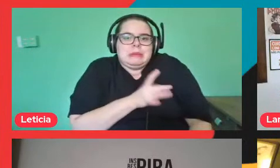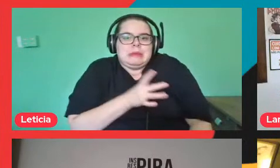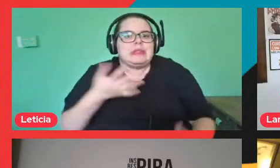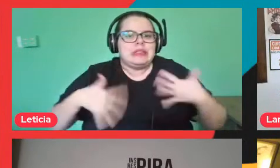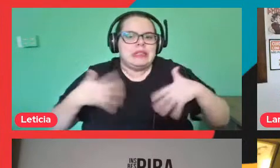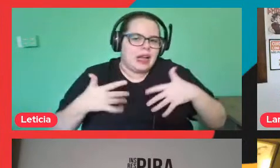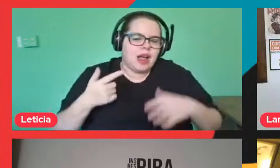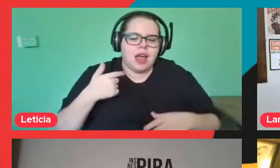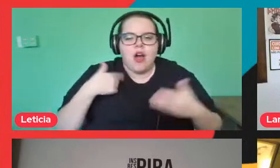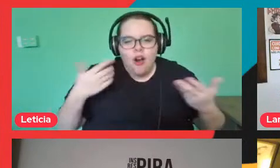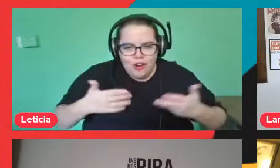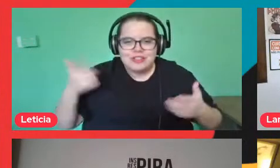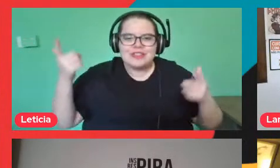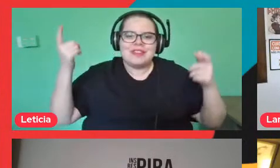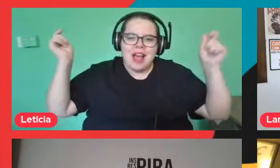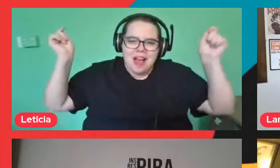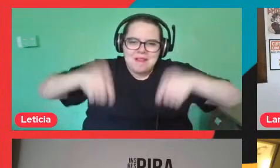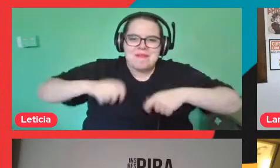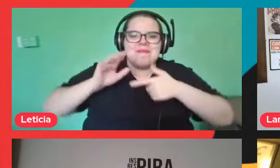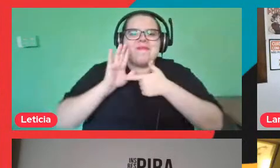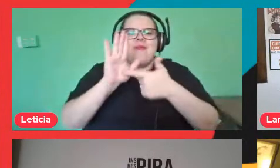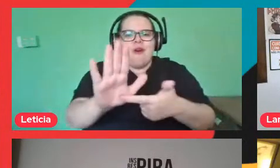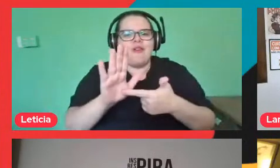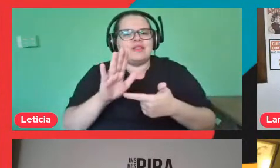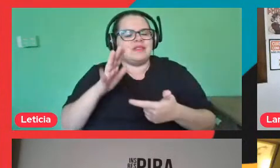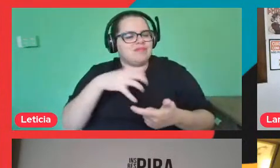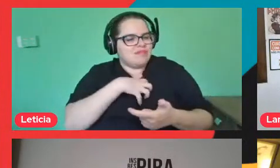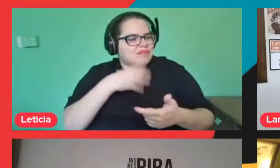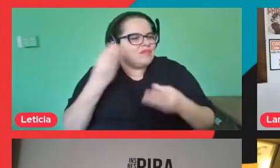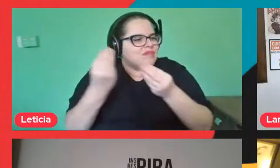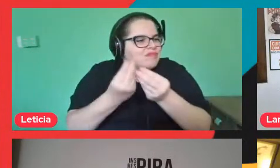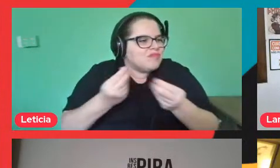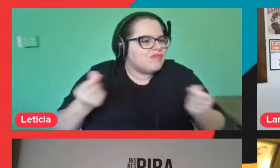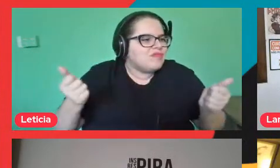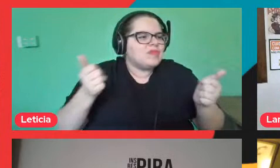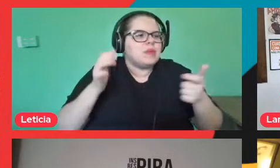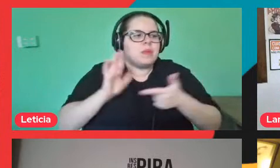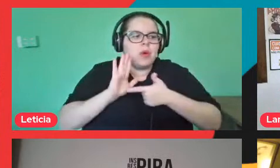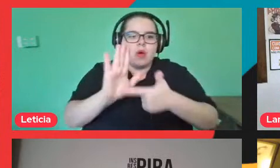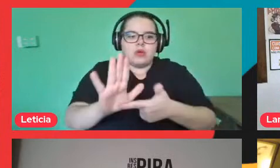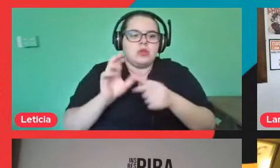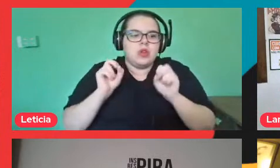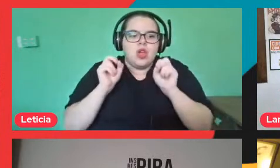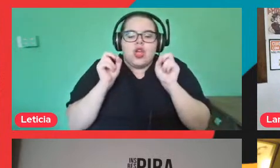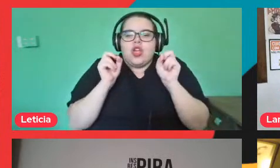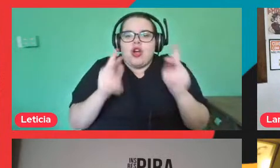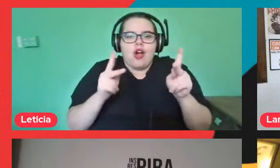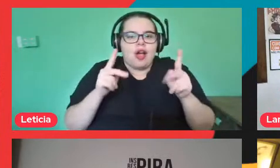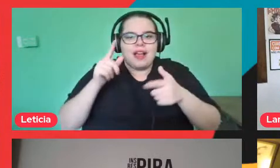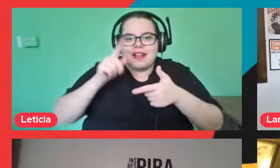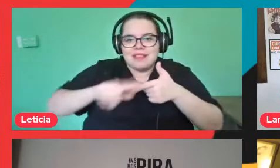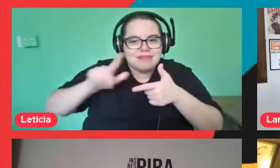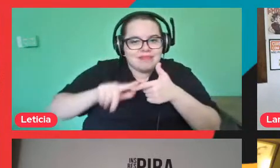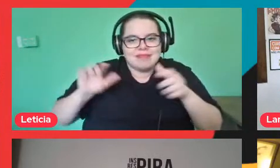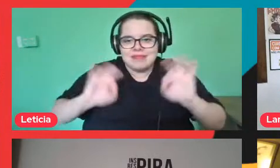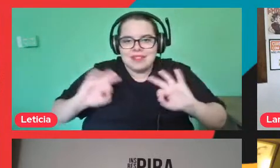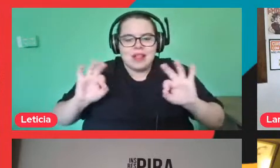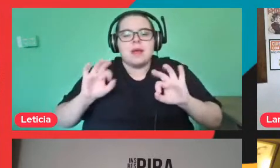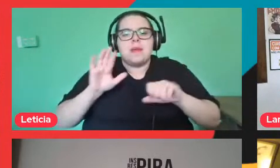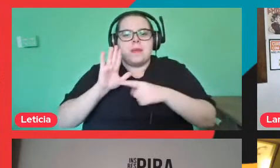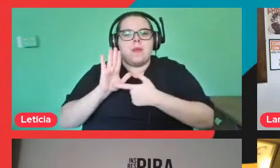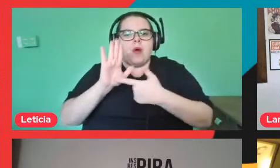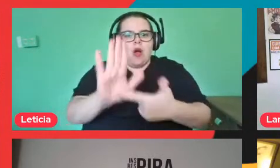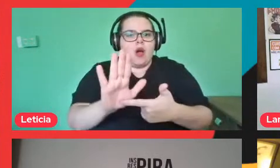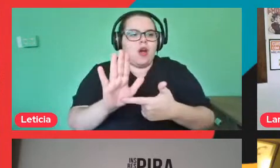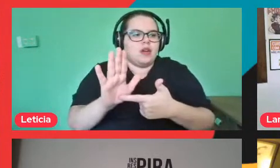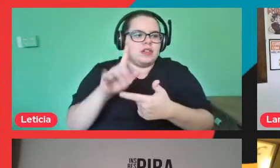hoje a gente é capaz de mostrar nossa vulnerabilidade, falar sobre ela e tá tudo bem, né? Então fala muito disso nesse livro,